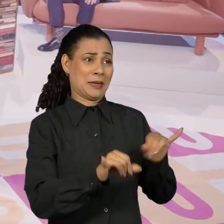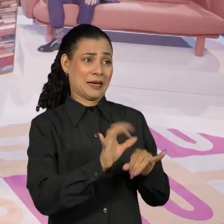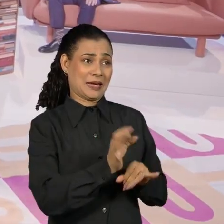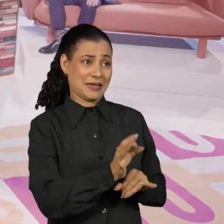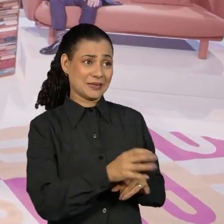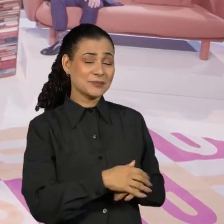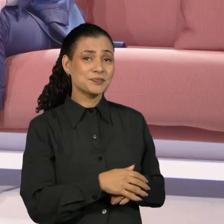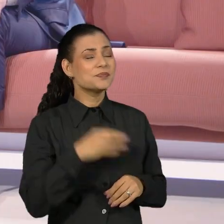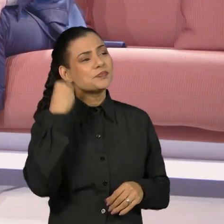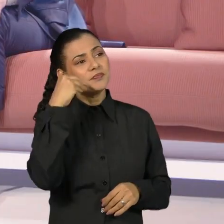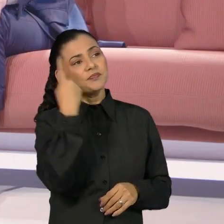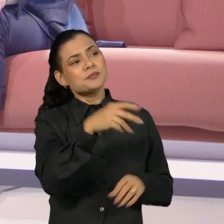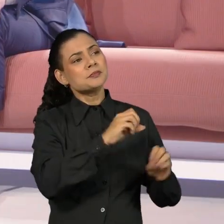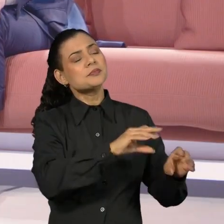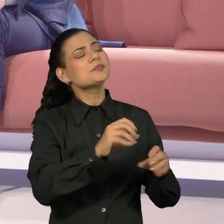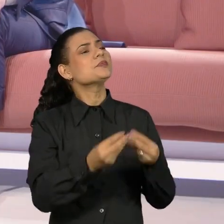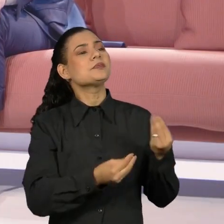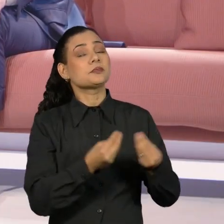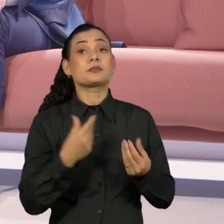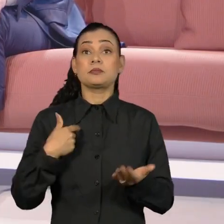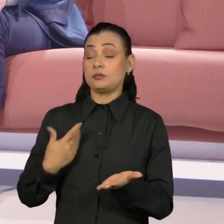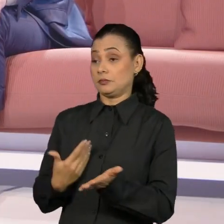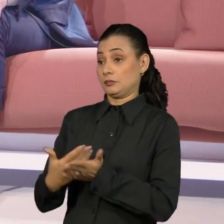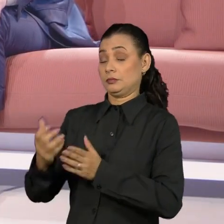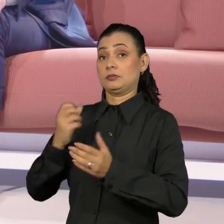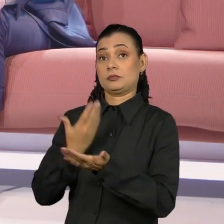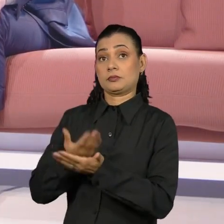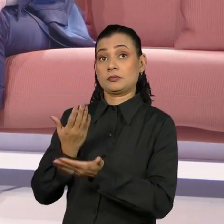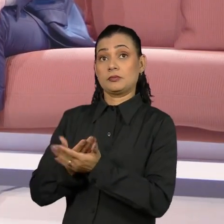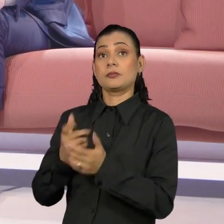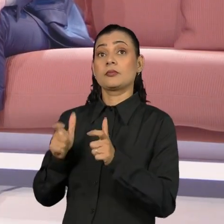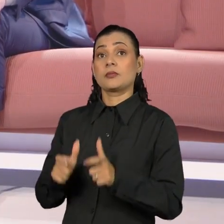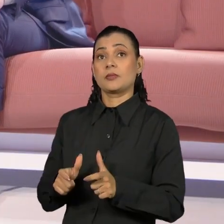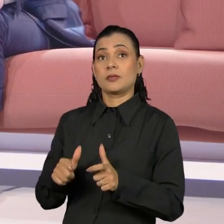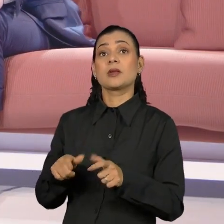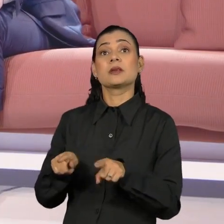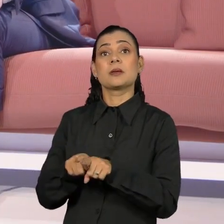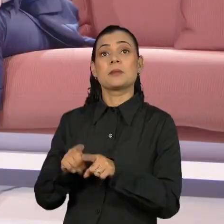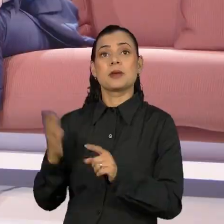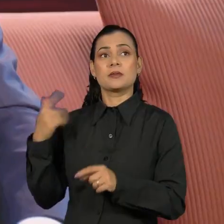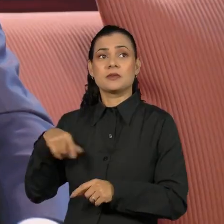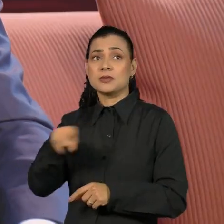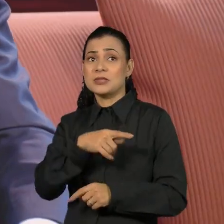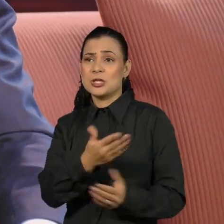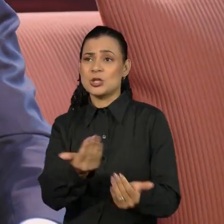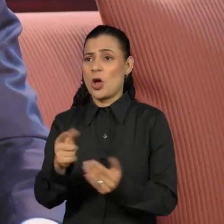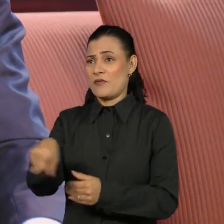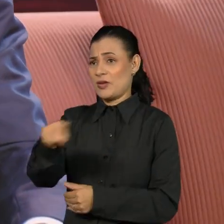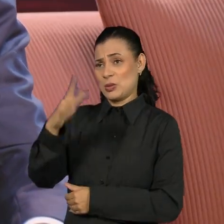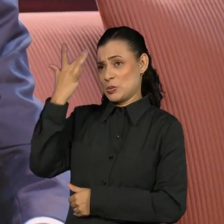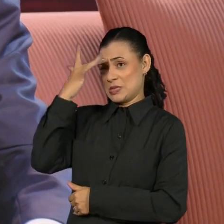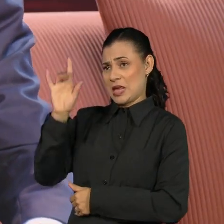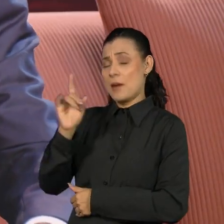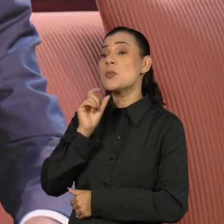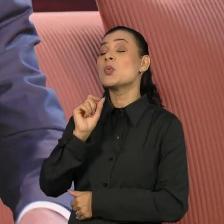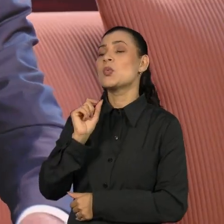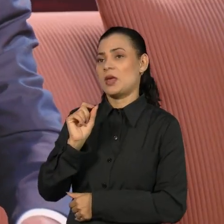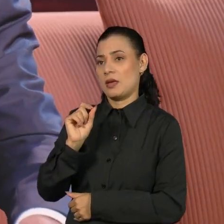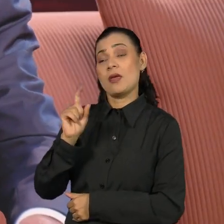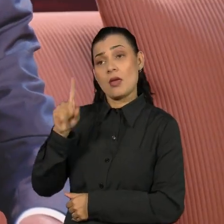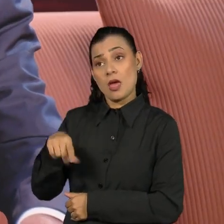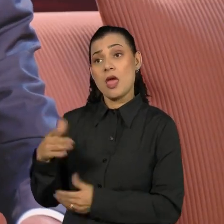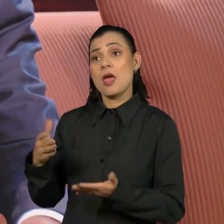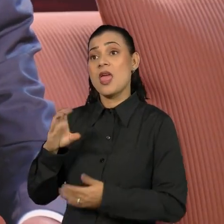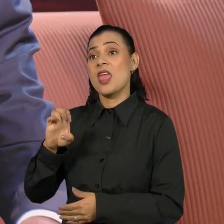Como é que era a experiência de dar aula de química? Não, eu comecei dando aula no Madureza, que o pessoal que é mais jovem não conheceu.